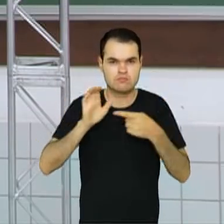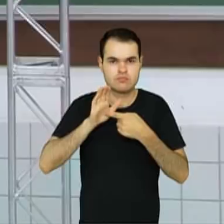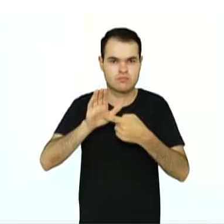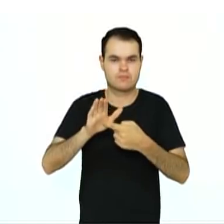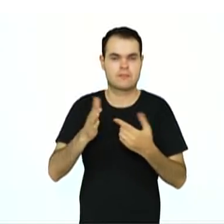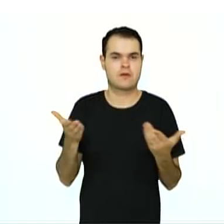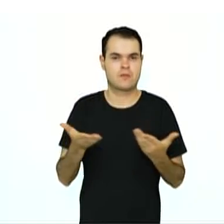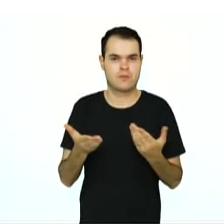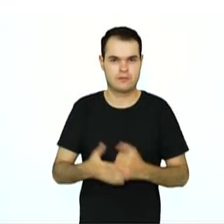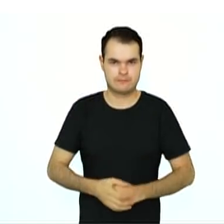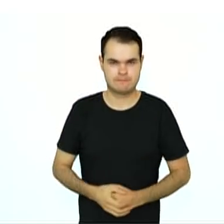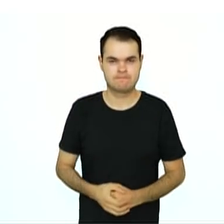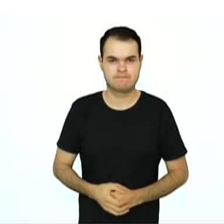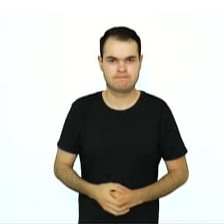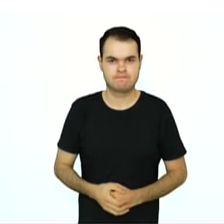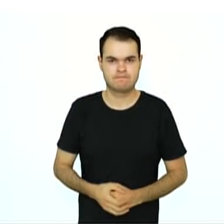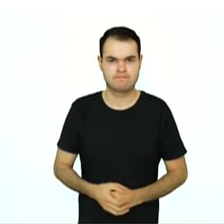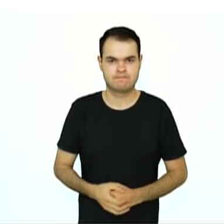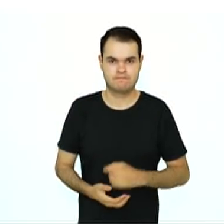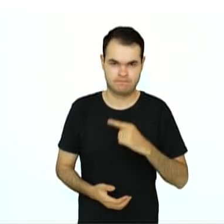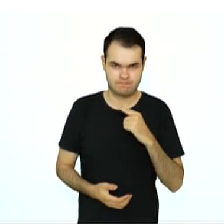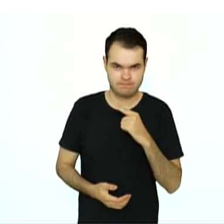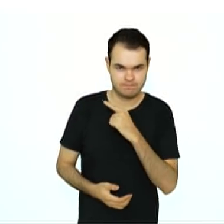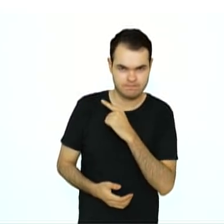mesmo, tá? E daí já aparece